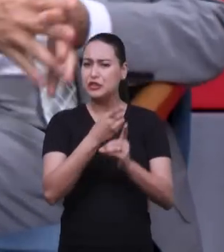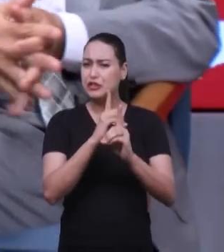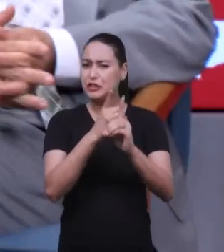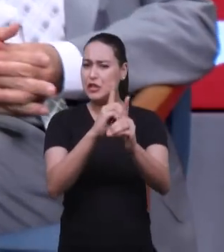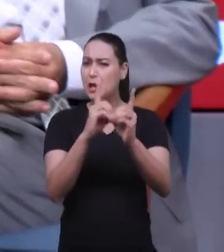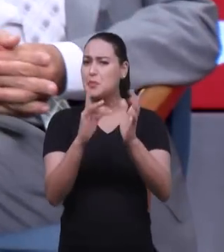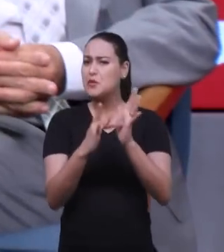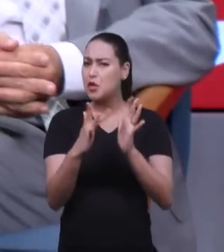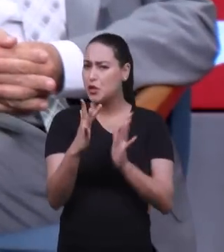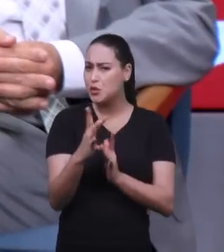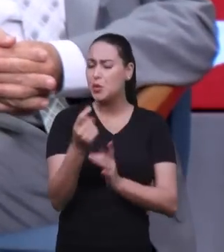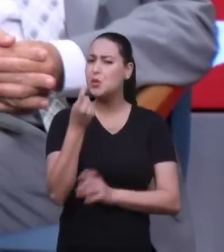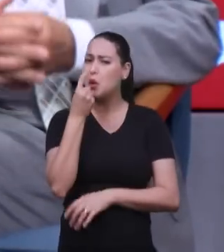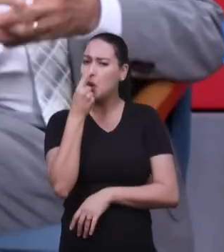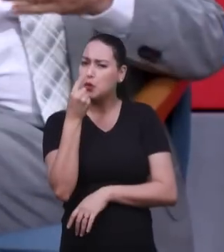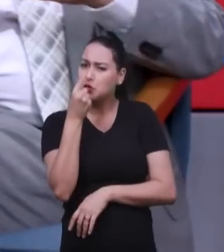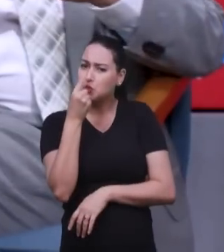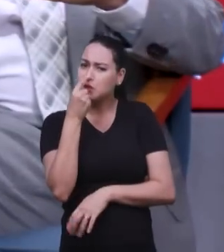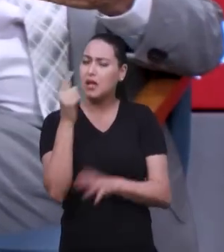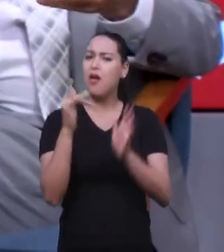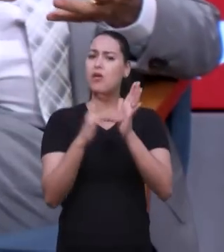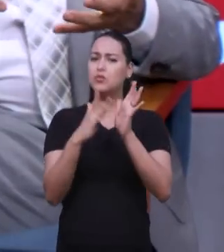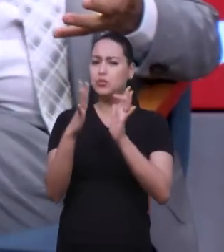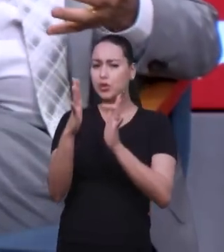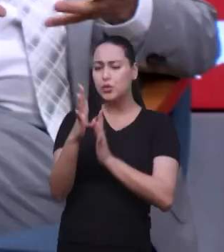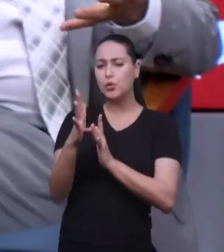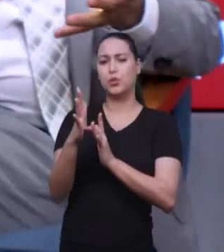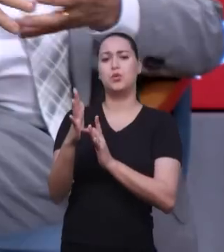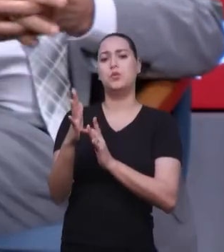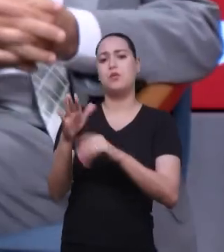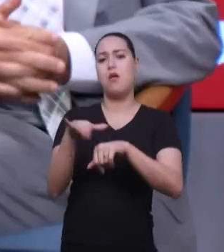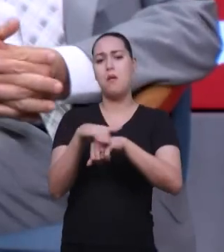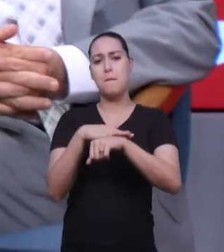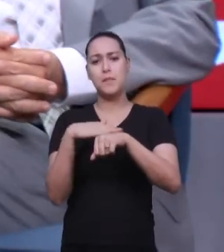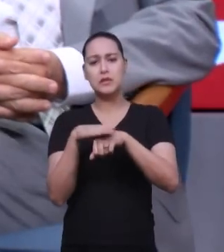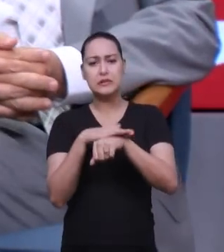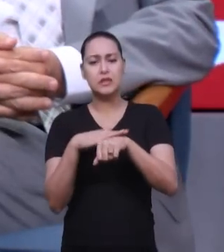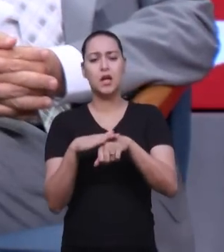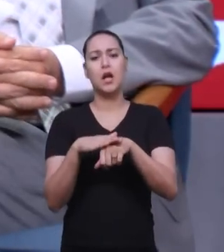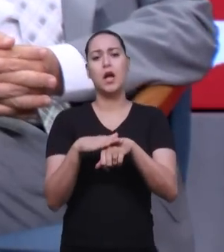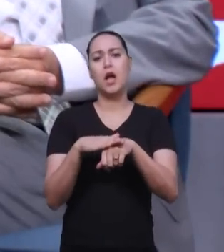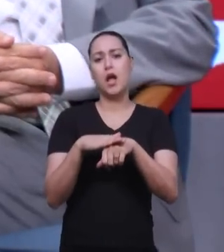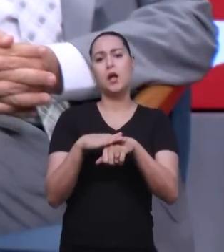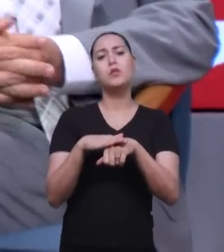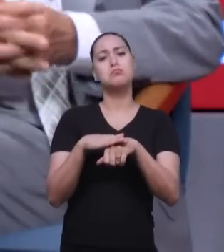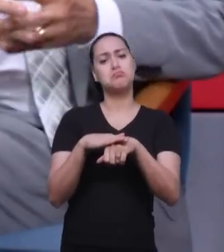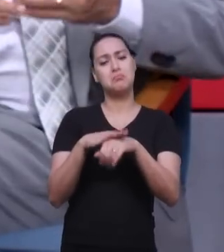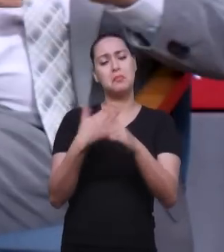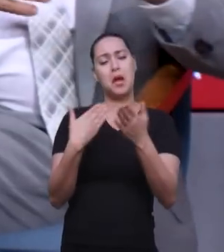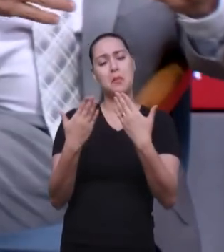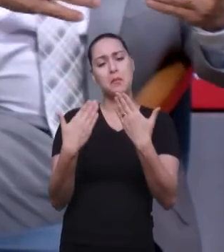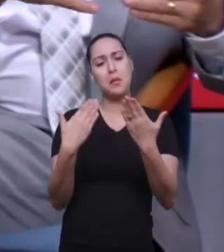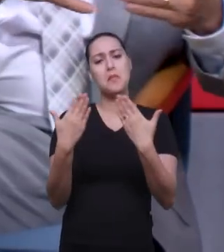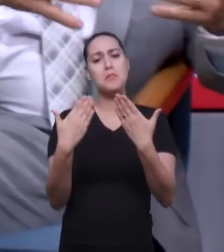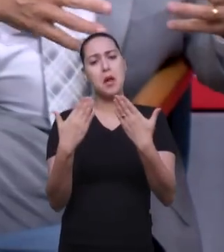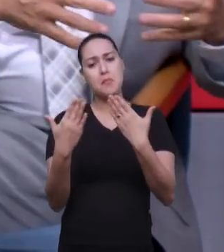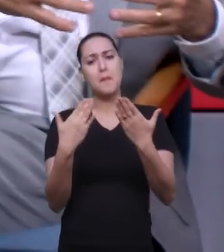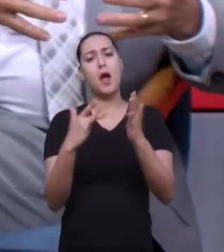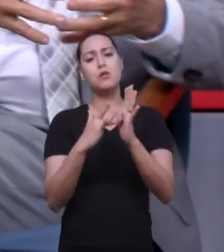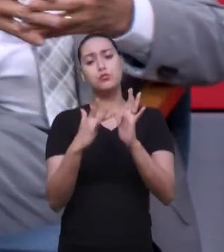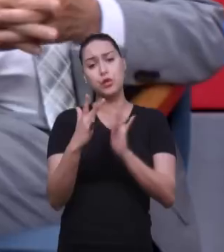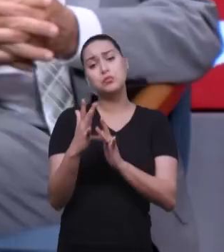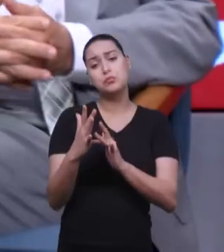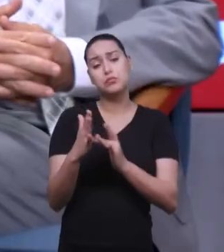de Jesus, certamente estiveram perto, próximo de Jesus. É possível que tenham